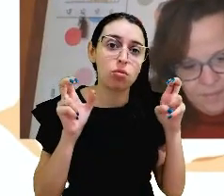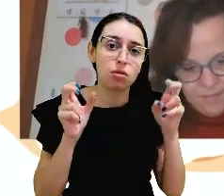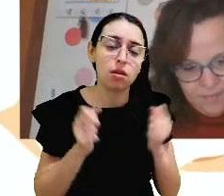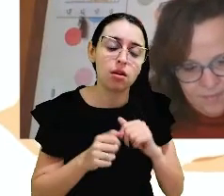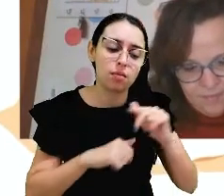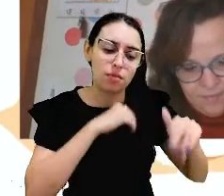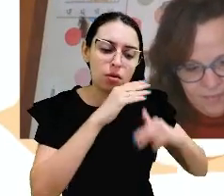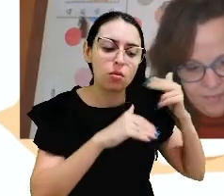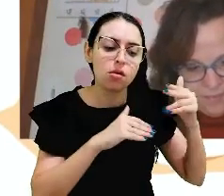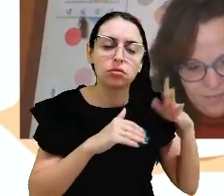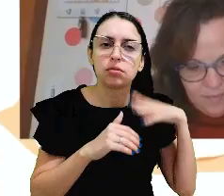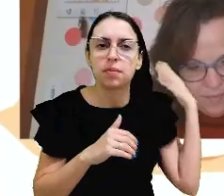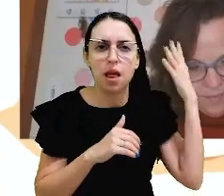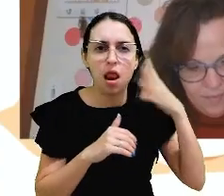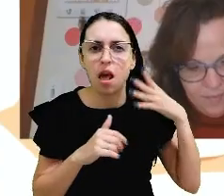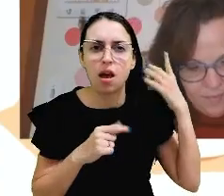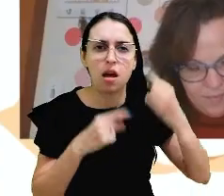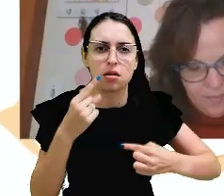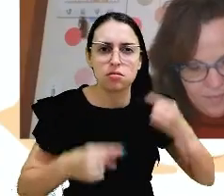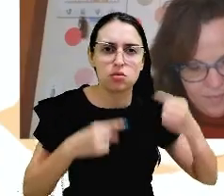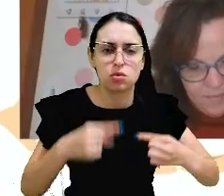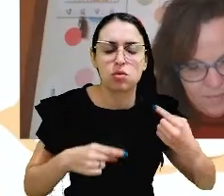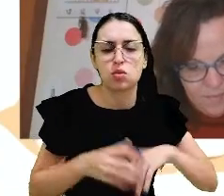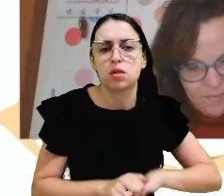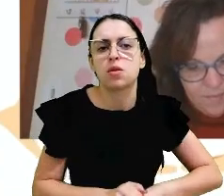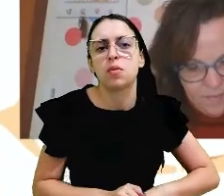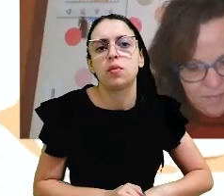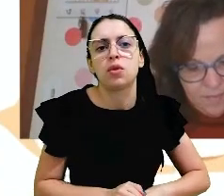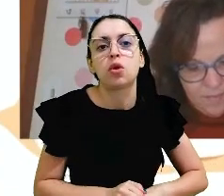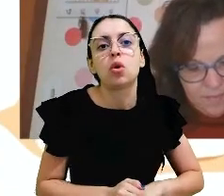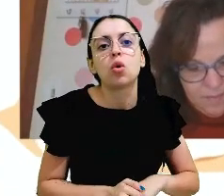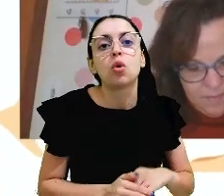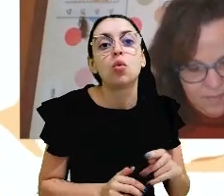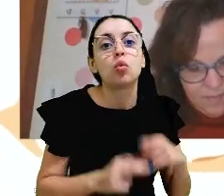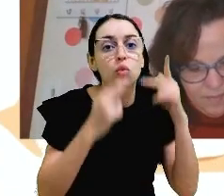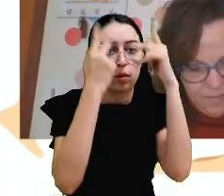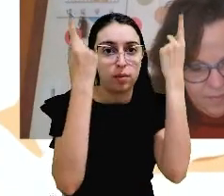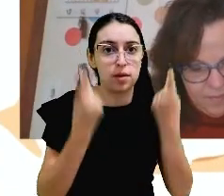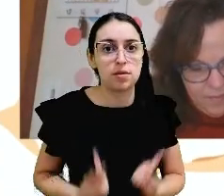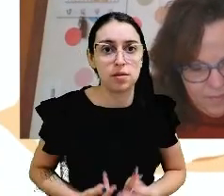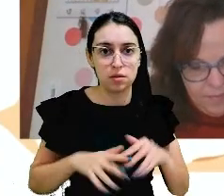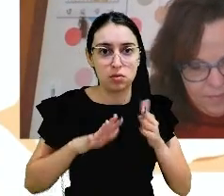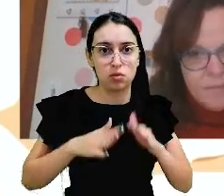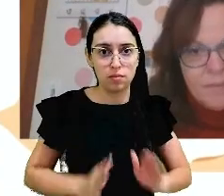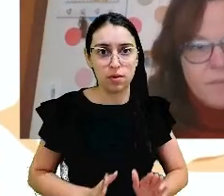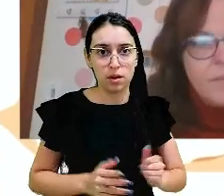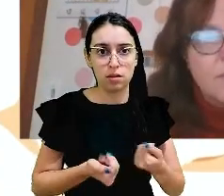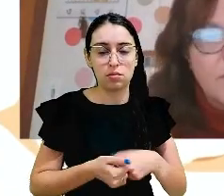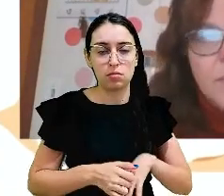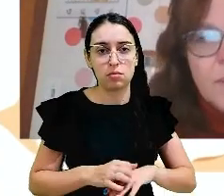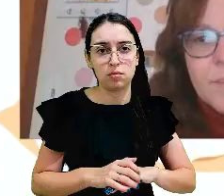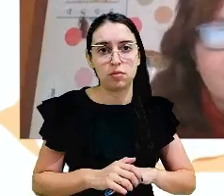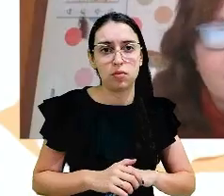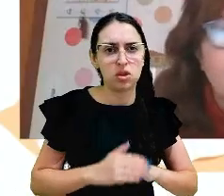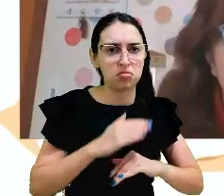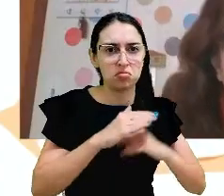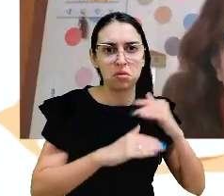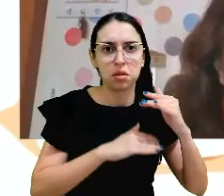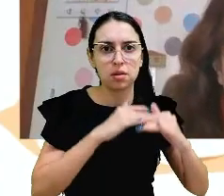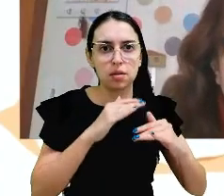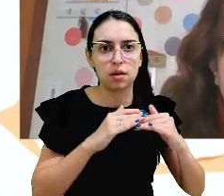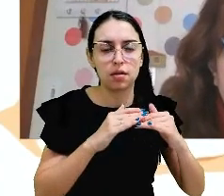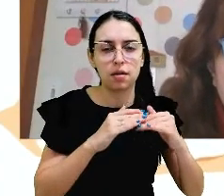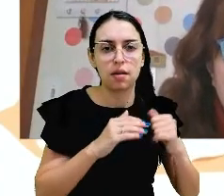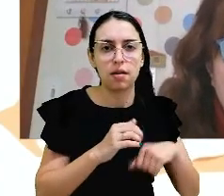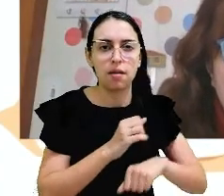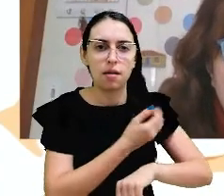outra discussão, né, essa questão da humanização do parto e todos os vieses de classe e